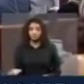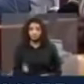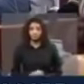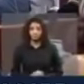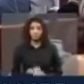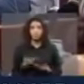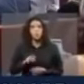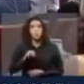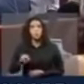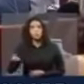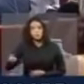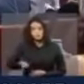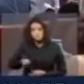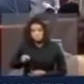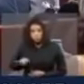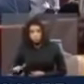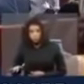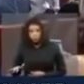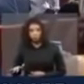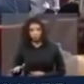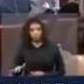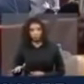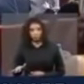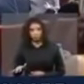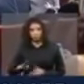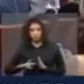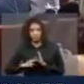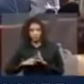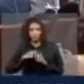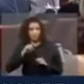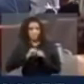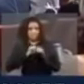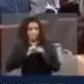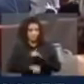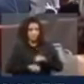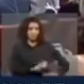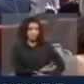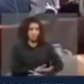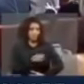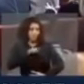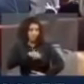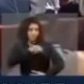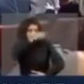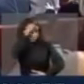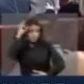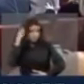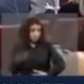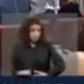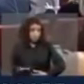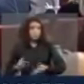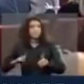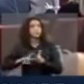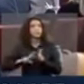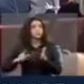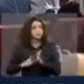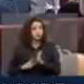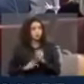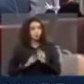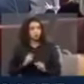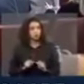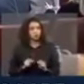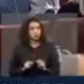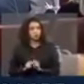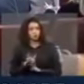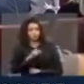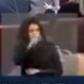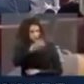de abortamento, assassinar um inocente e indefeso ser no ventre da mãe, é atentado contra a inviolabilidade da